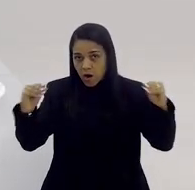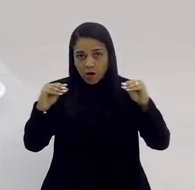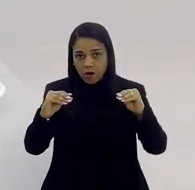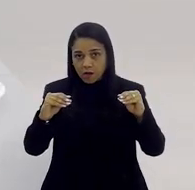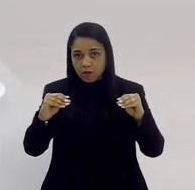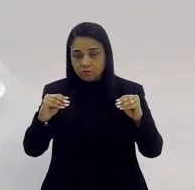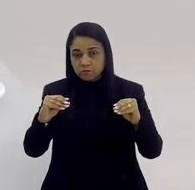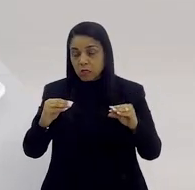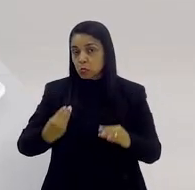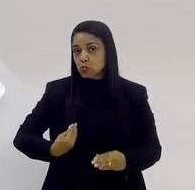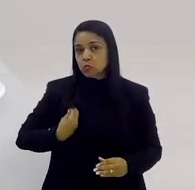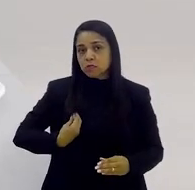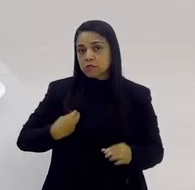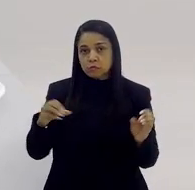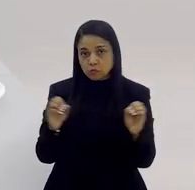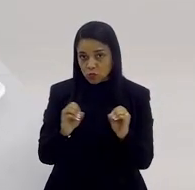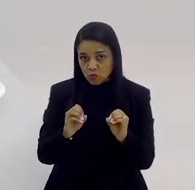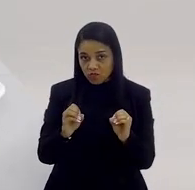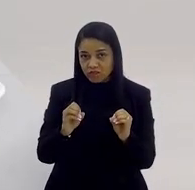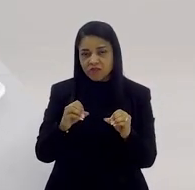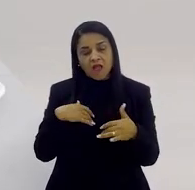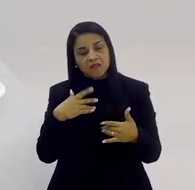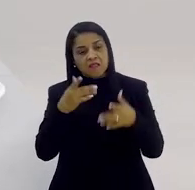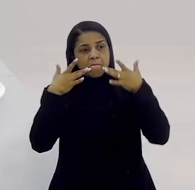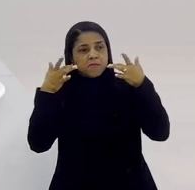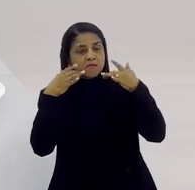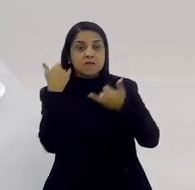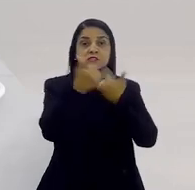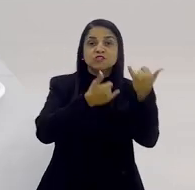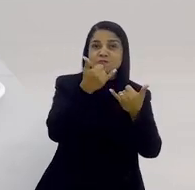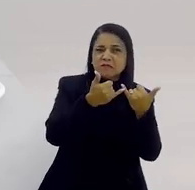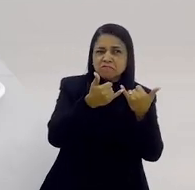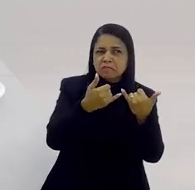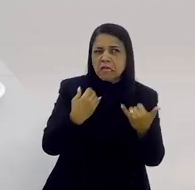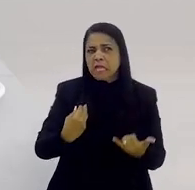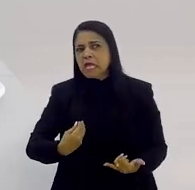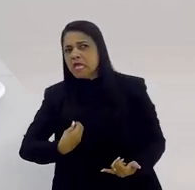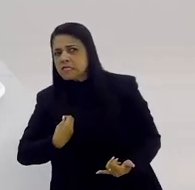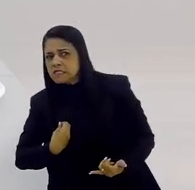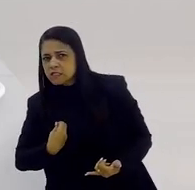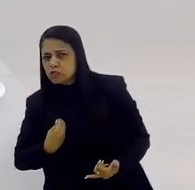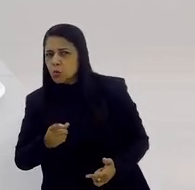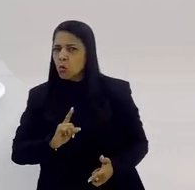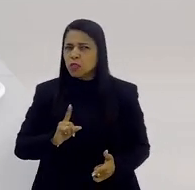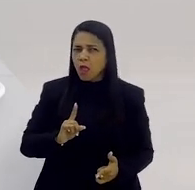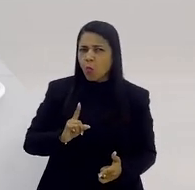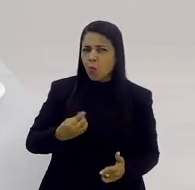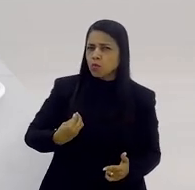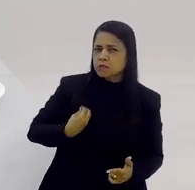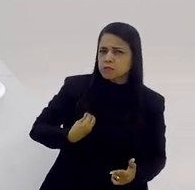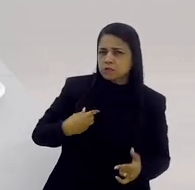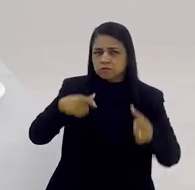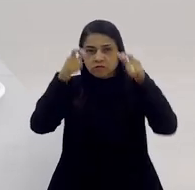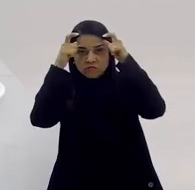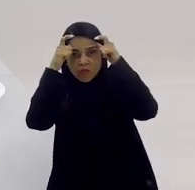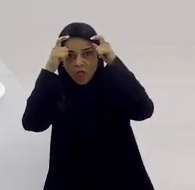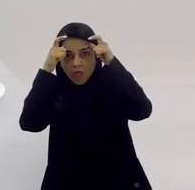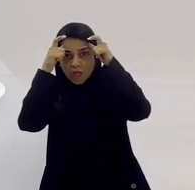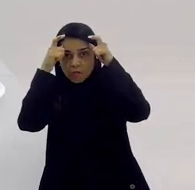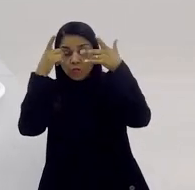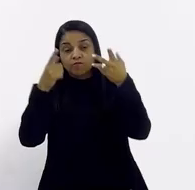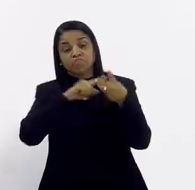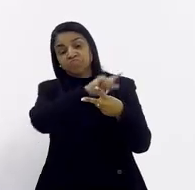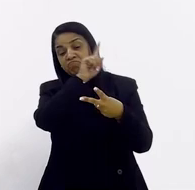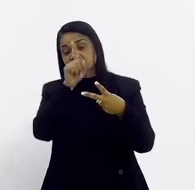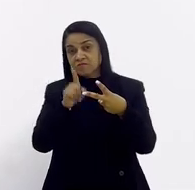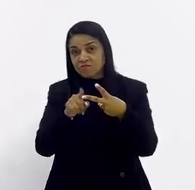não existente porque na peça a gente brinca até Será que agora ele existe mesmo acabou você é para